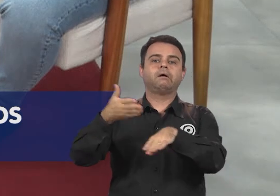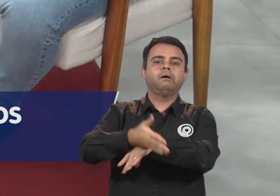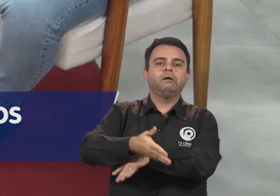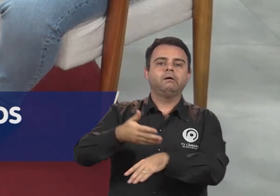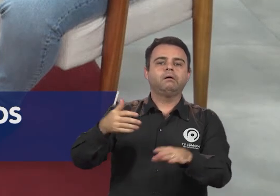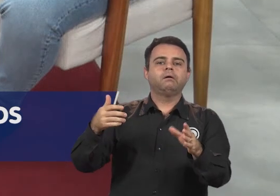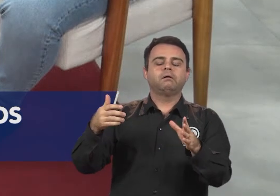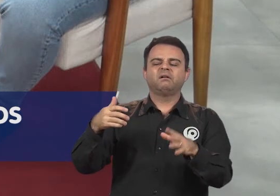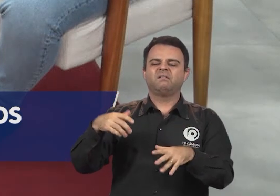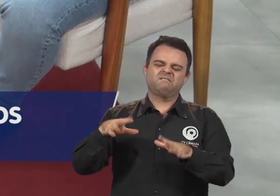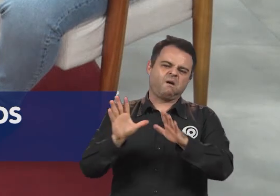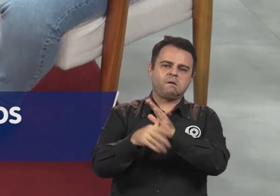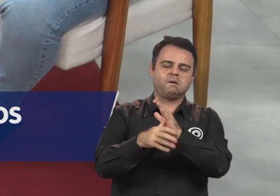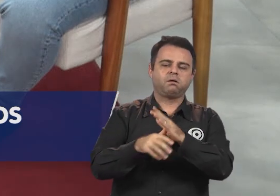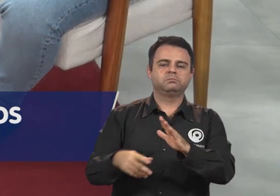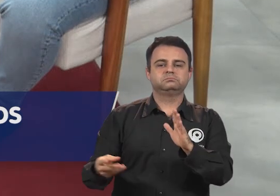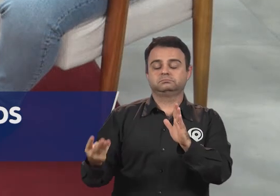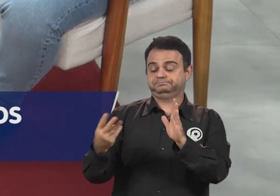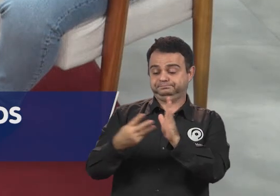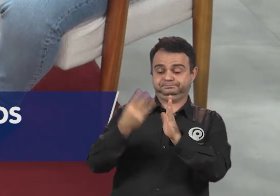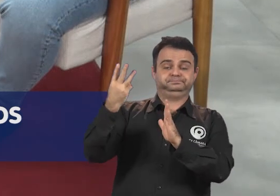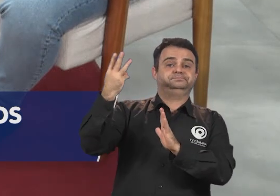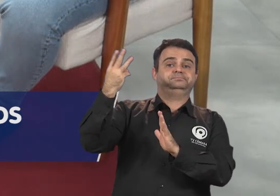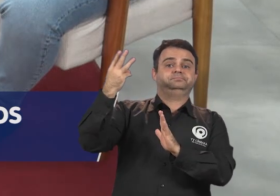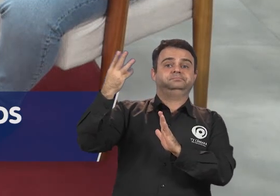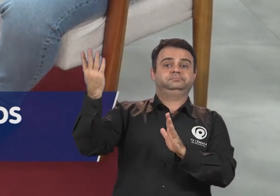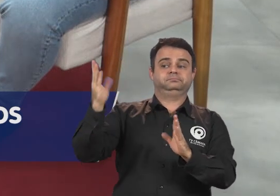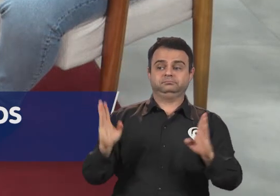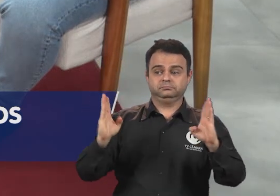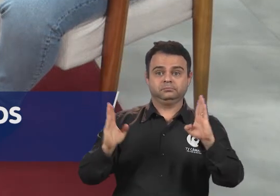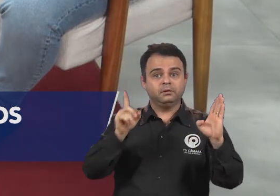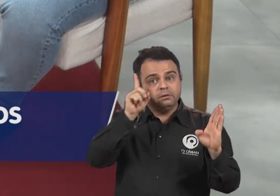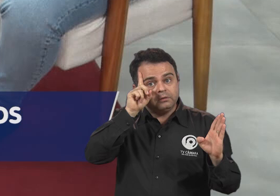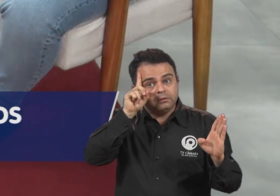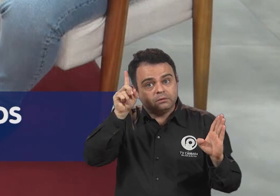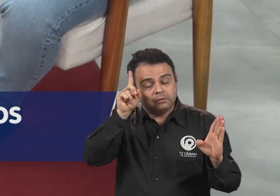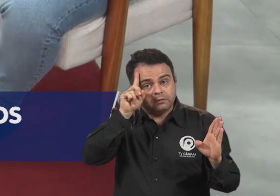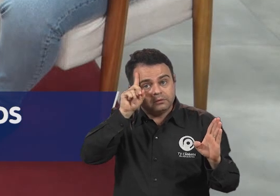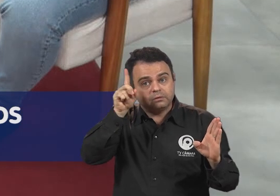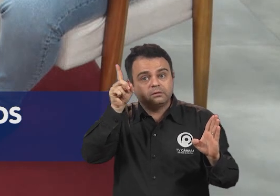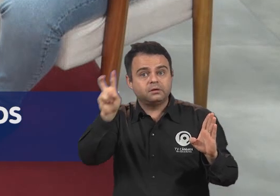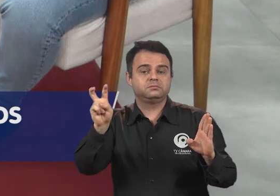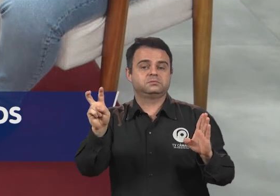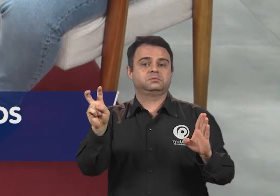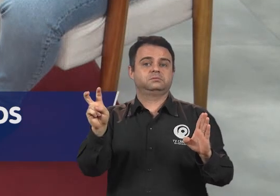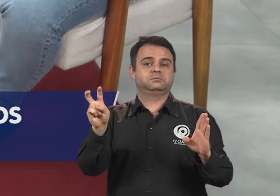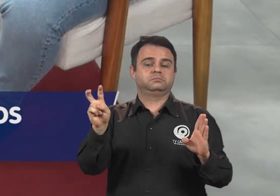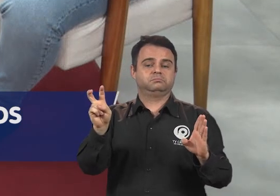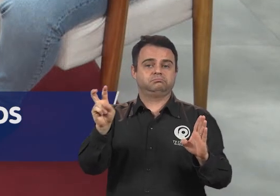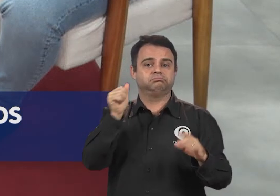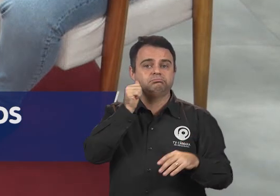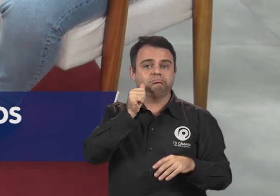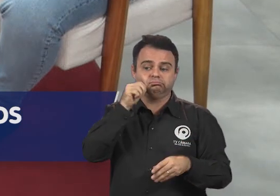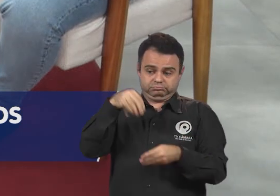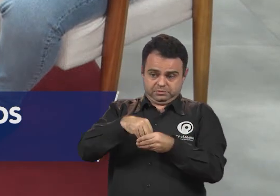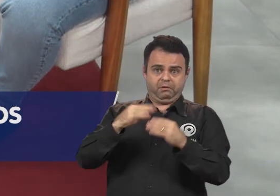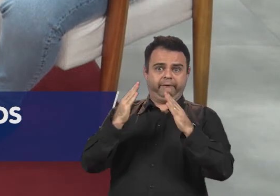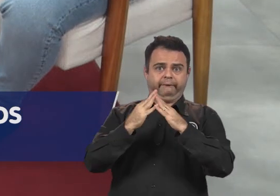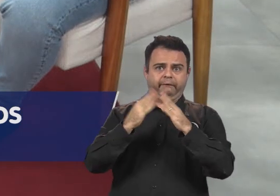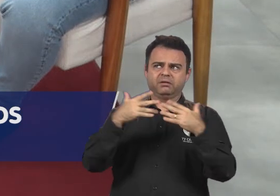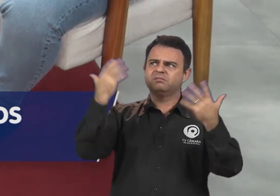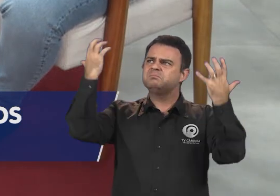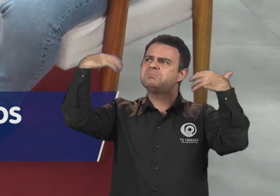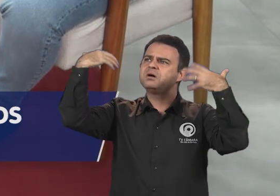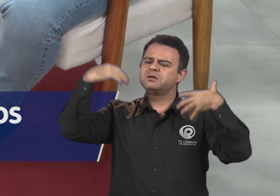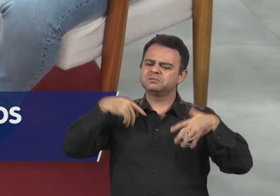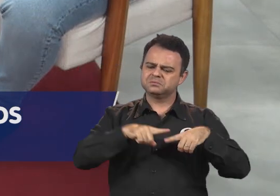dias. Uma das vezes, ela estava dentro da casa, não me recordo se tomando banho no